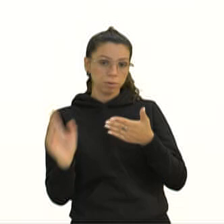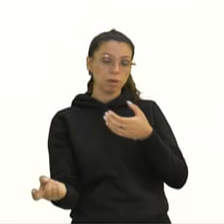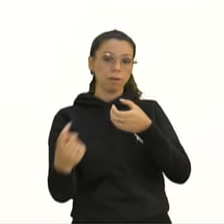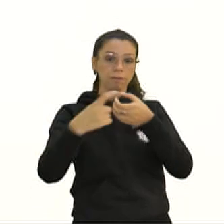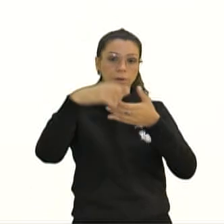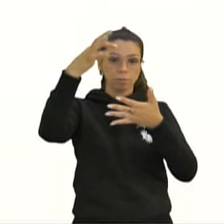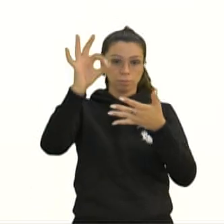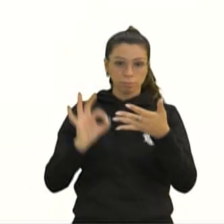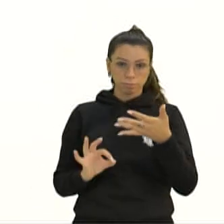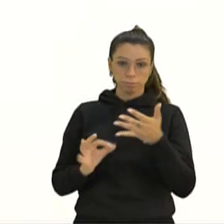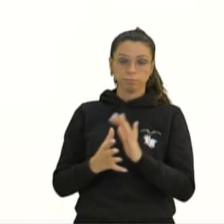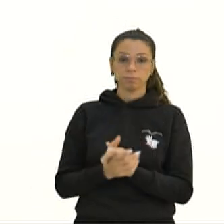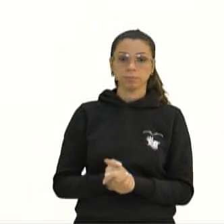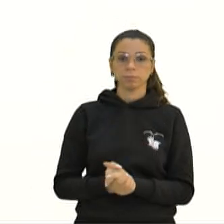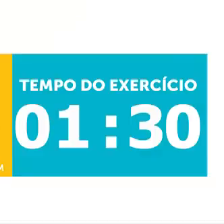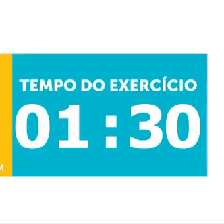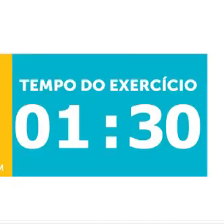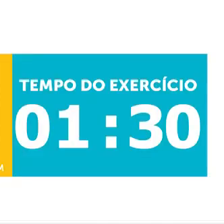corrigir a atividade.